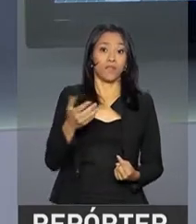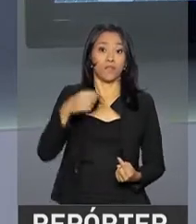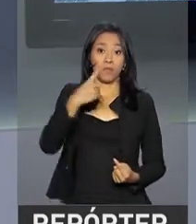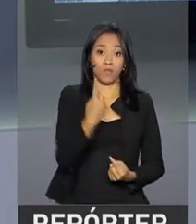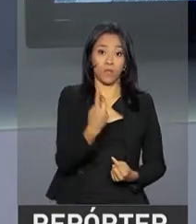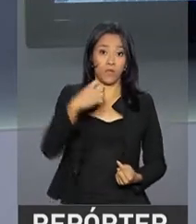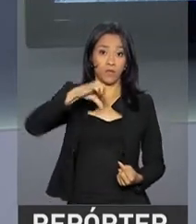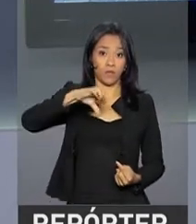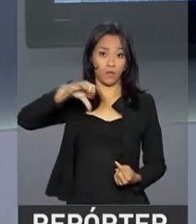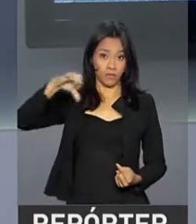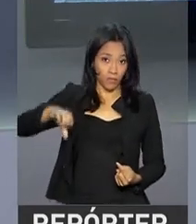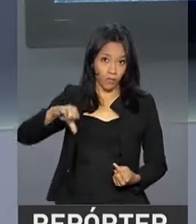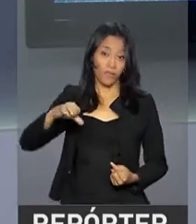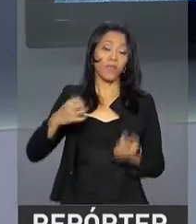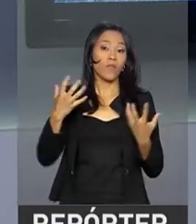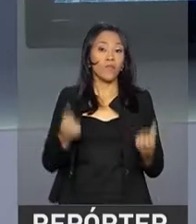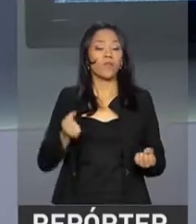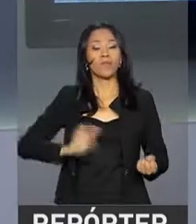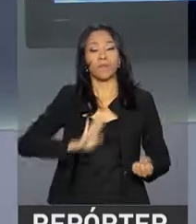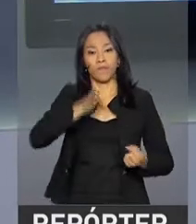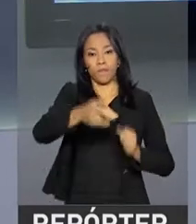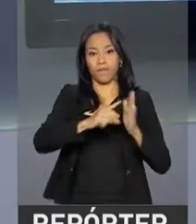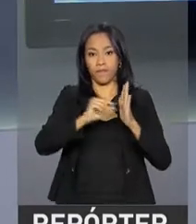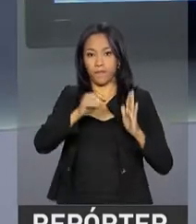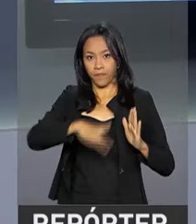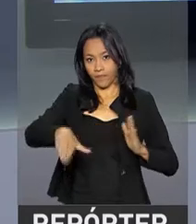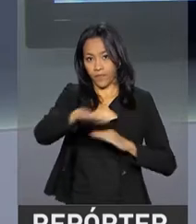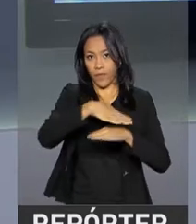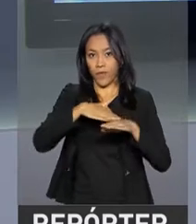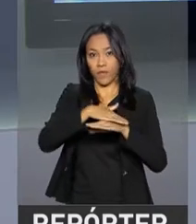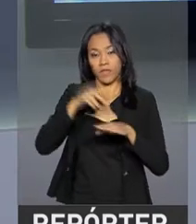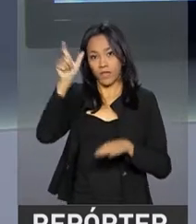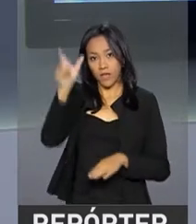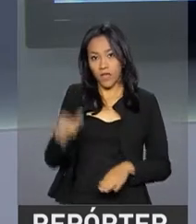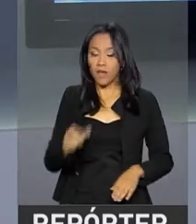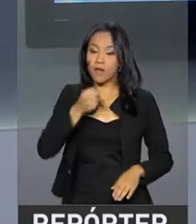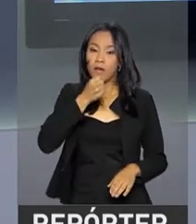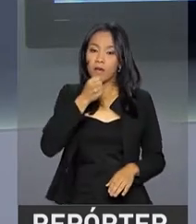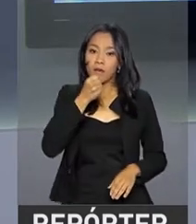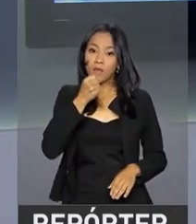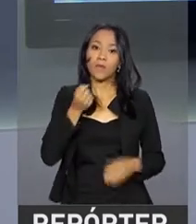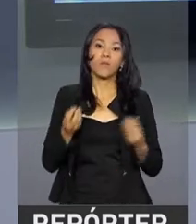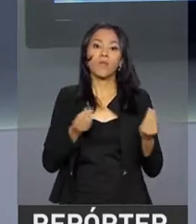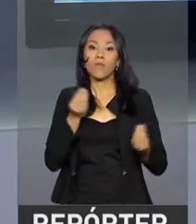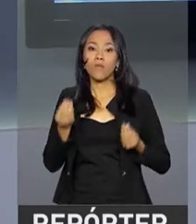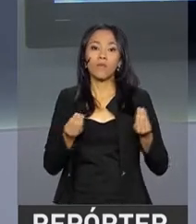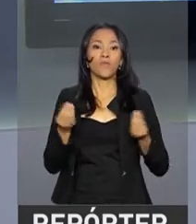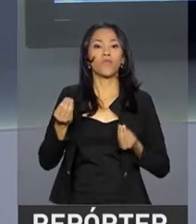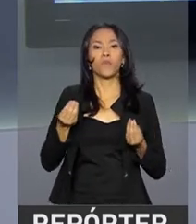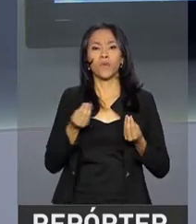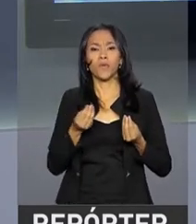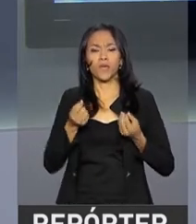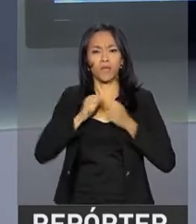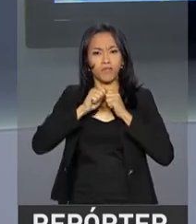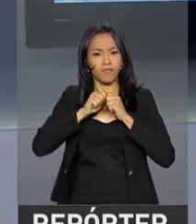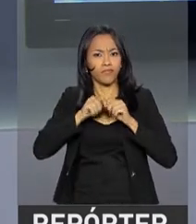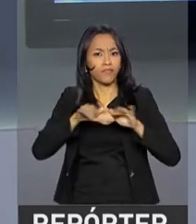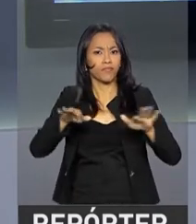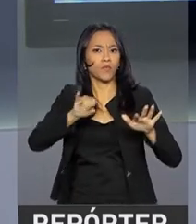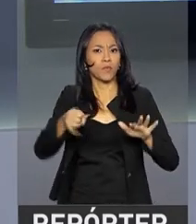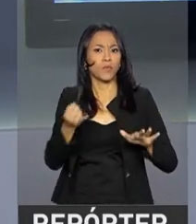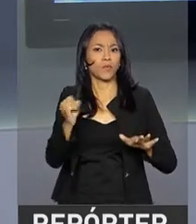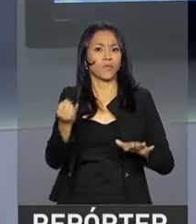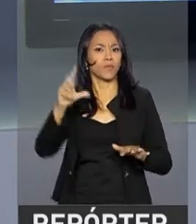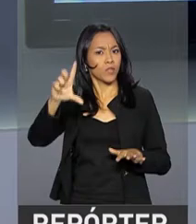e vamos ao palácio do planalto falar com a repórter luana karen sobre a repercussão da queda nos juros o lalo ano bom dia